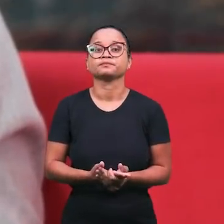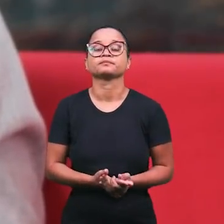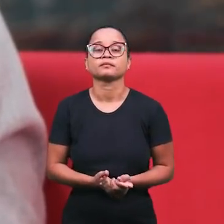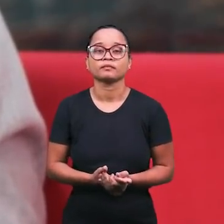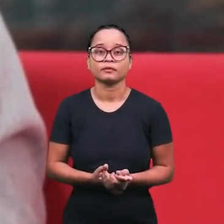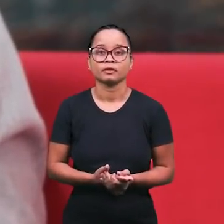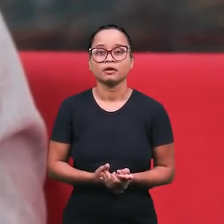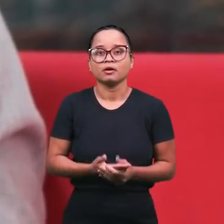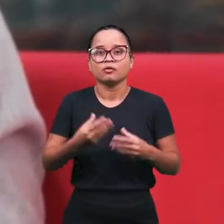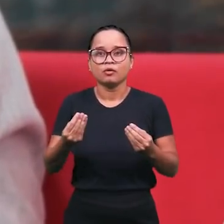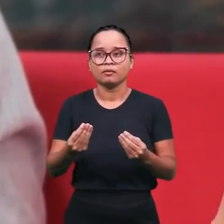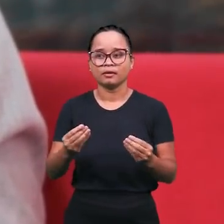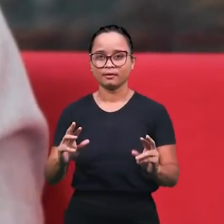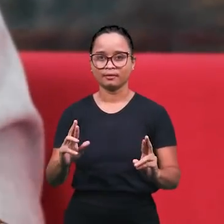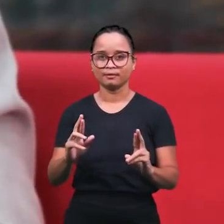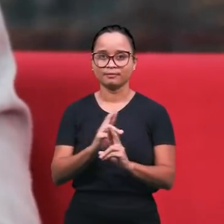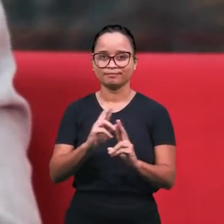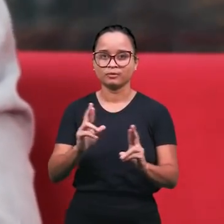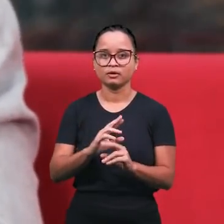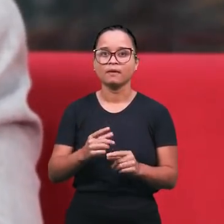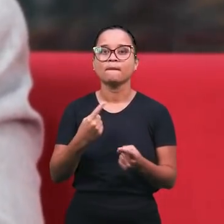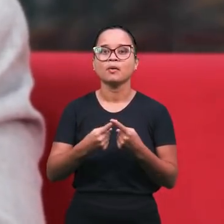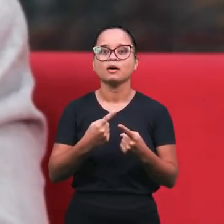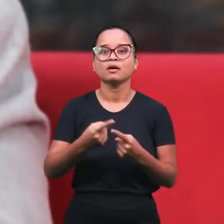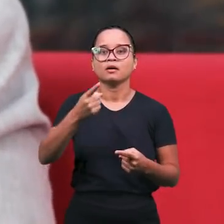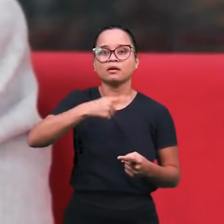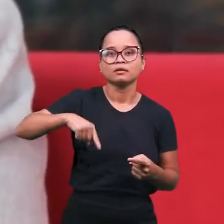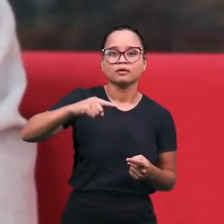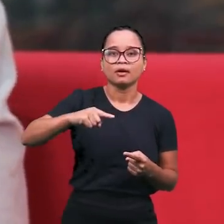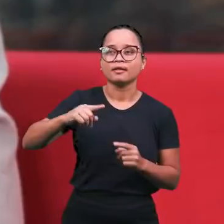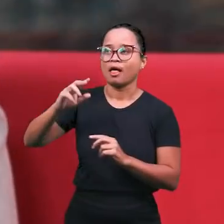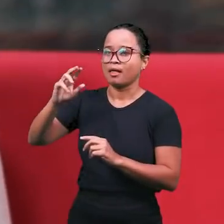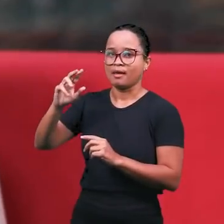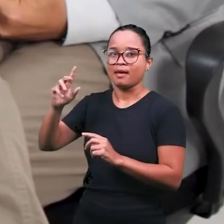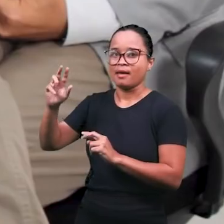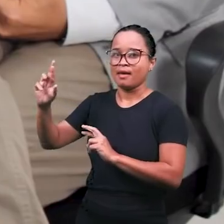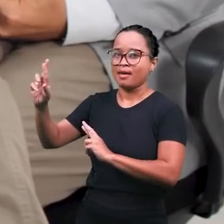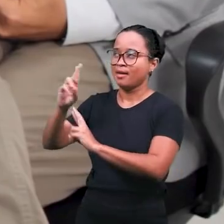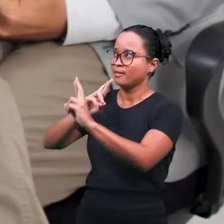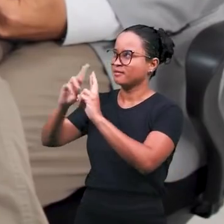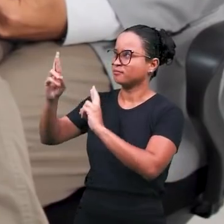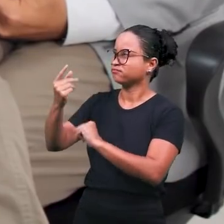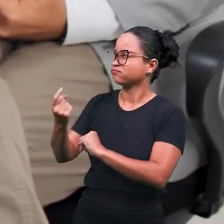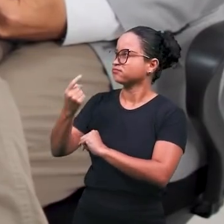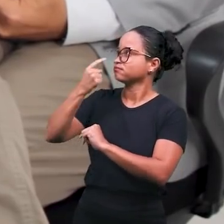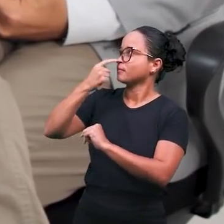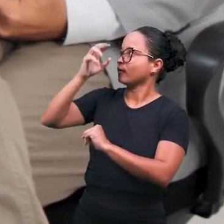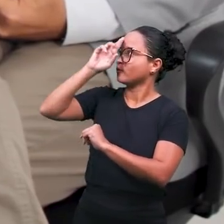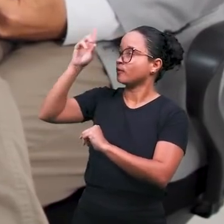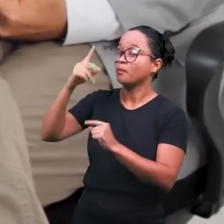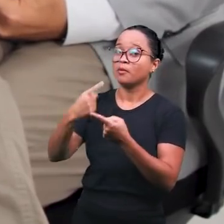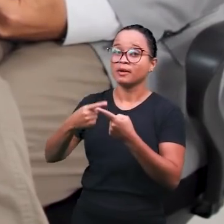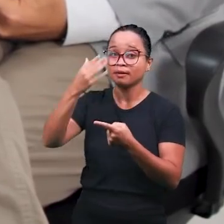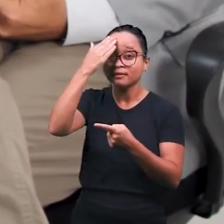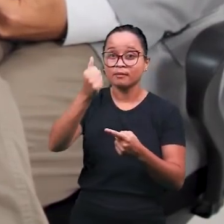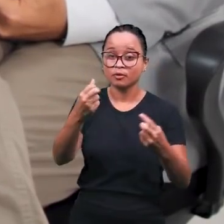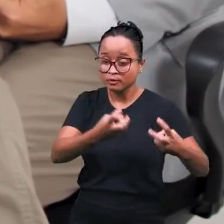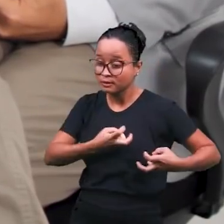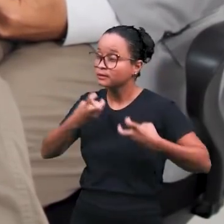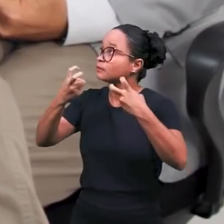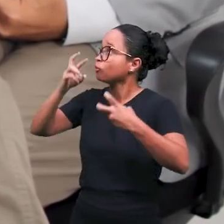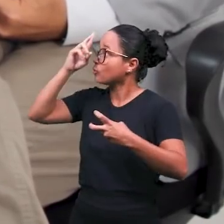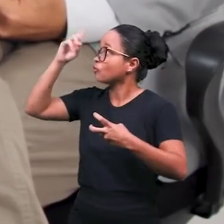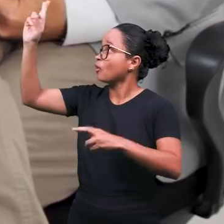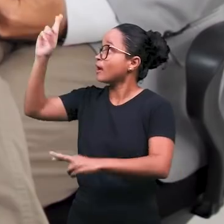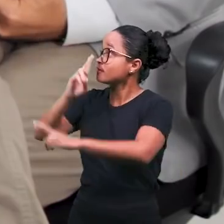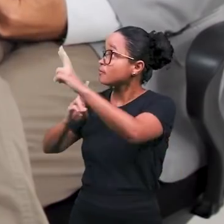nenhuma relação. Por que nós temos a nossa relação de confiança com o Senhor? Porque nós sabemos que quando nós clamamos, o Senhor nos